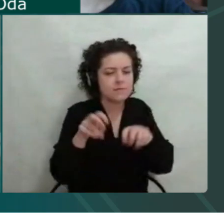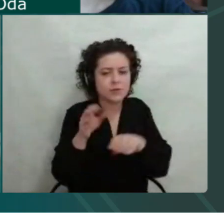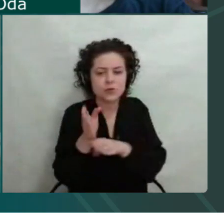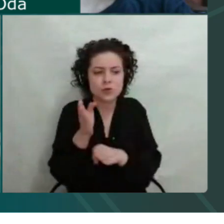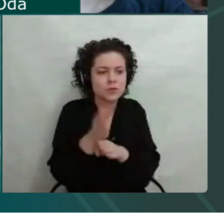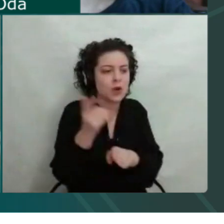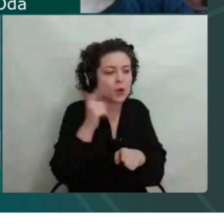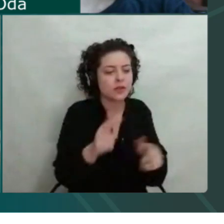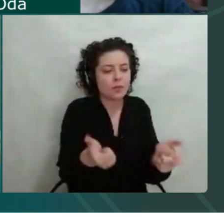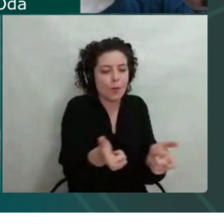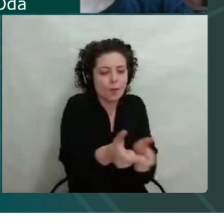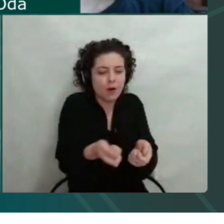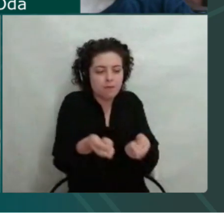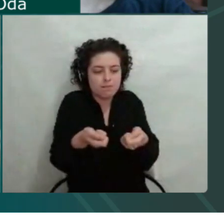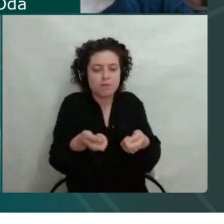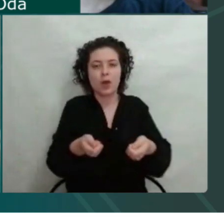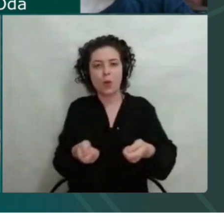da incidência.